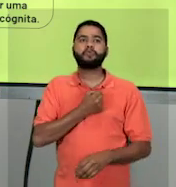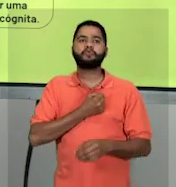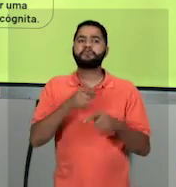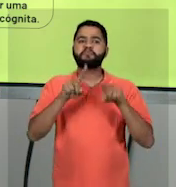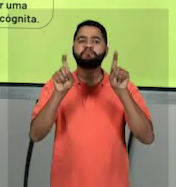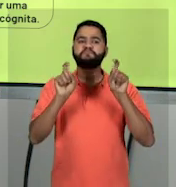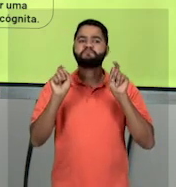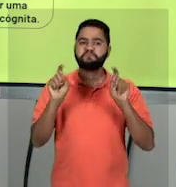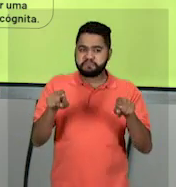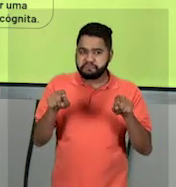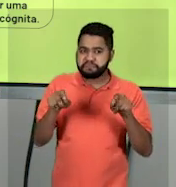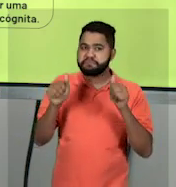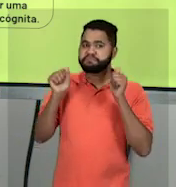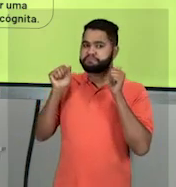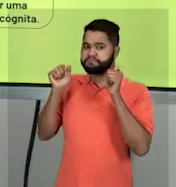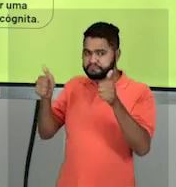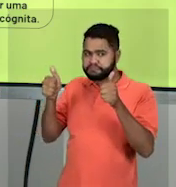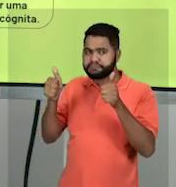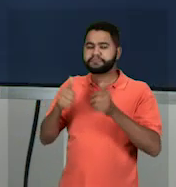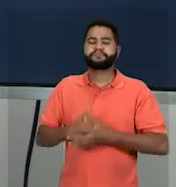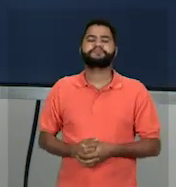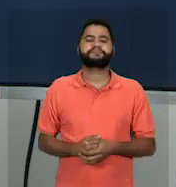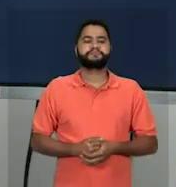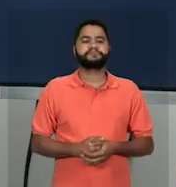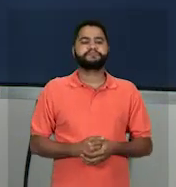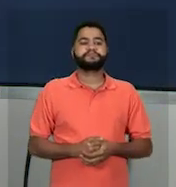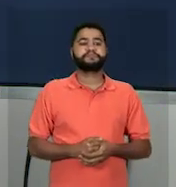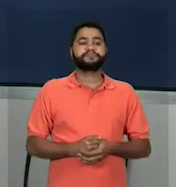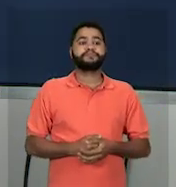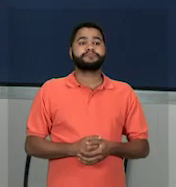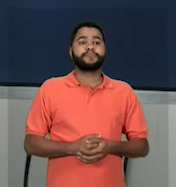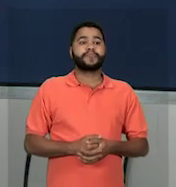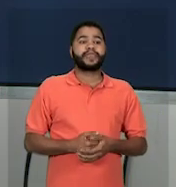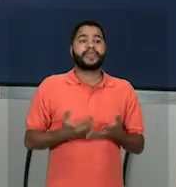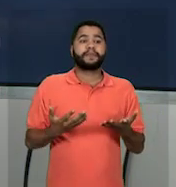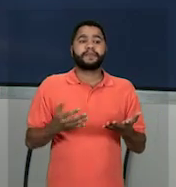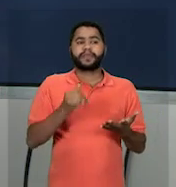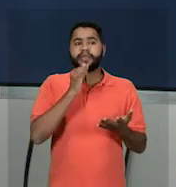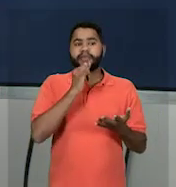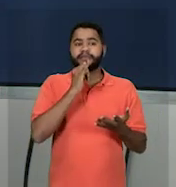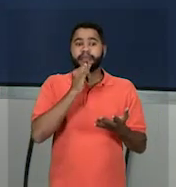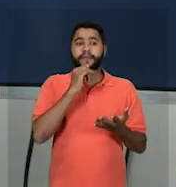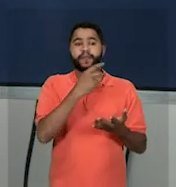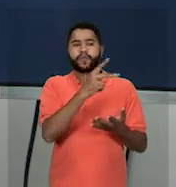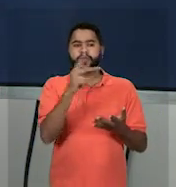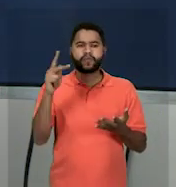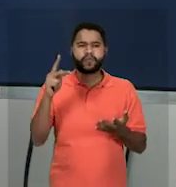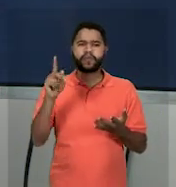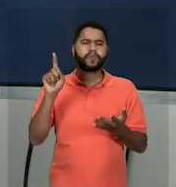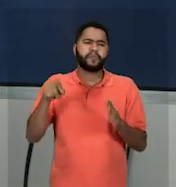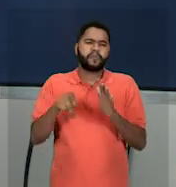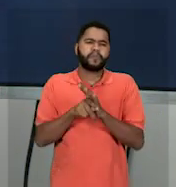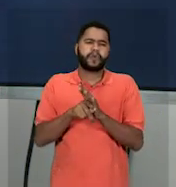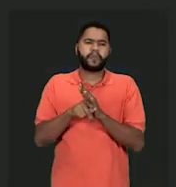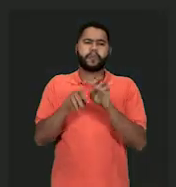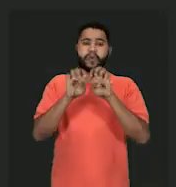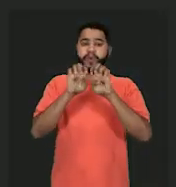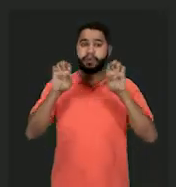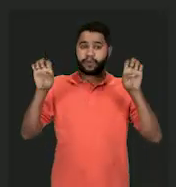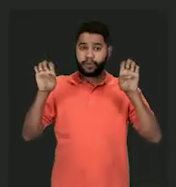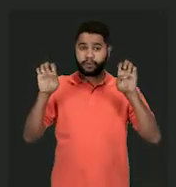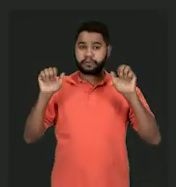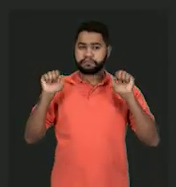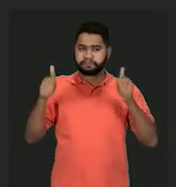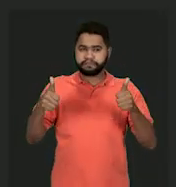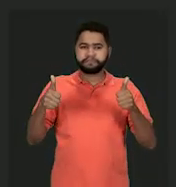desse conhecido massa Beleza então esses exemplos que estão na sua tela são exemplos de equações